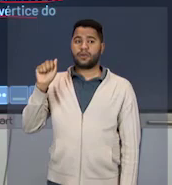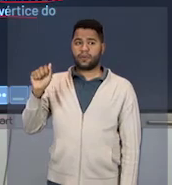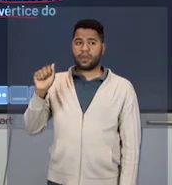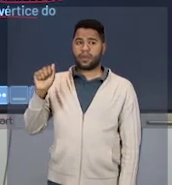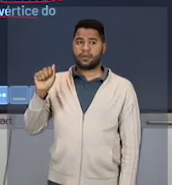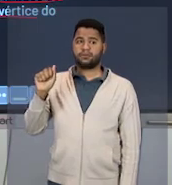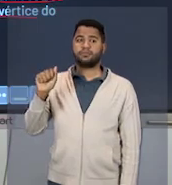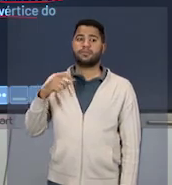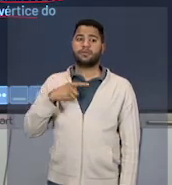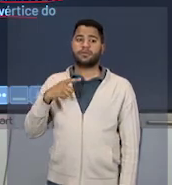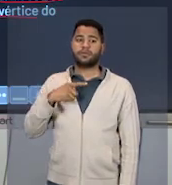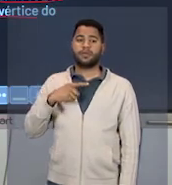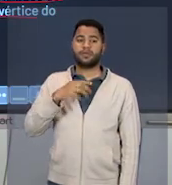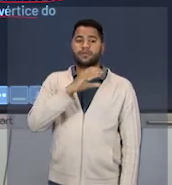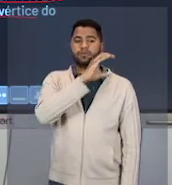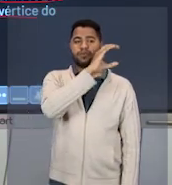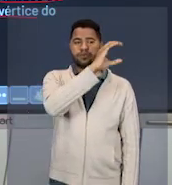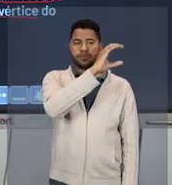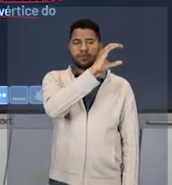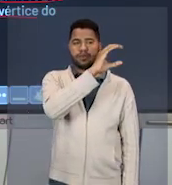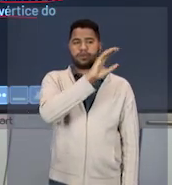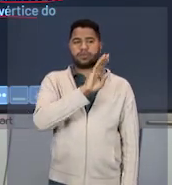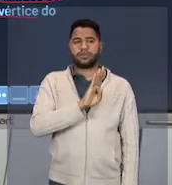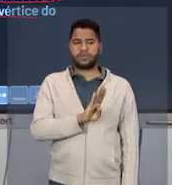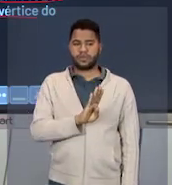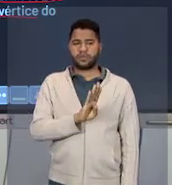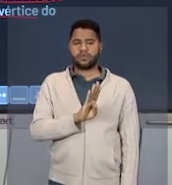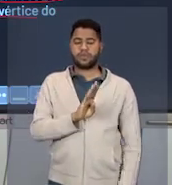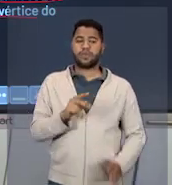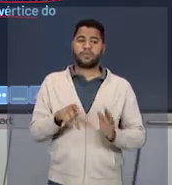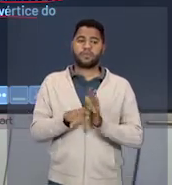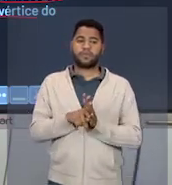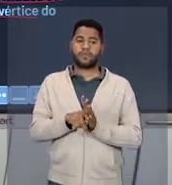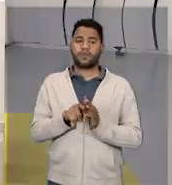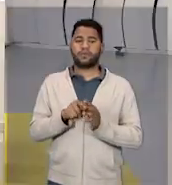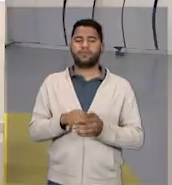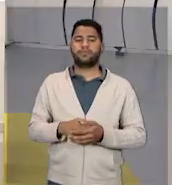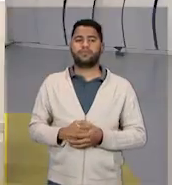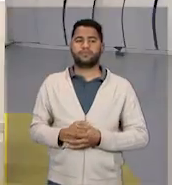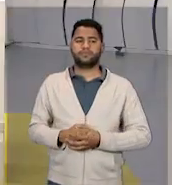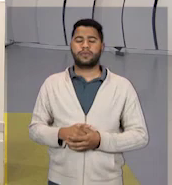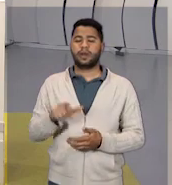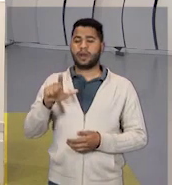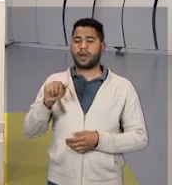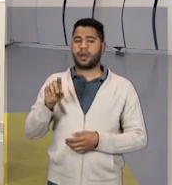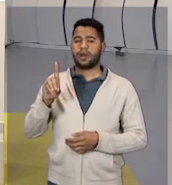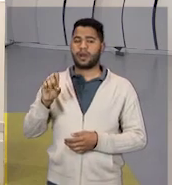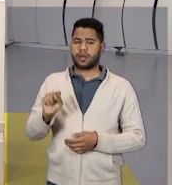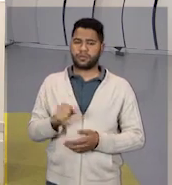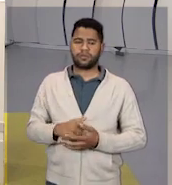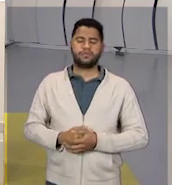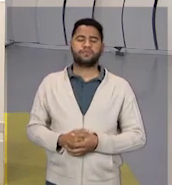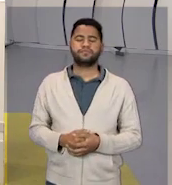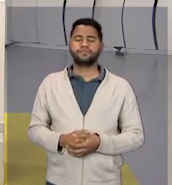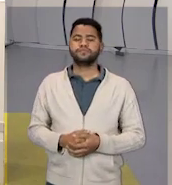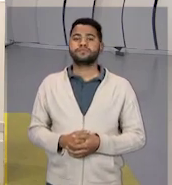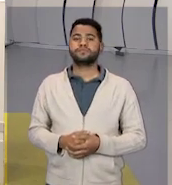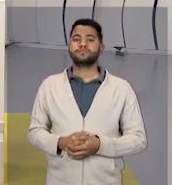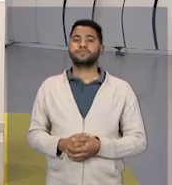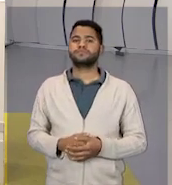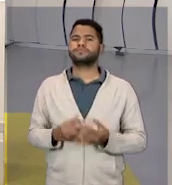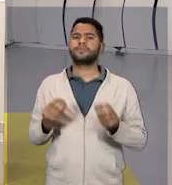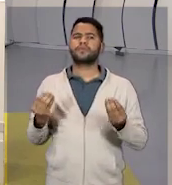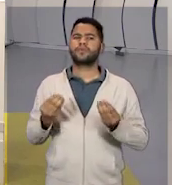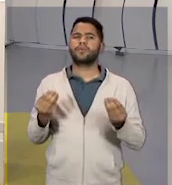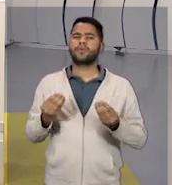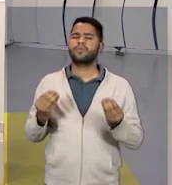né, o lado, esses dois lados, são chamados de lados do ângulo. Bom, e como que eu